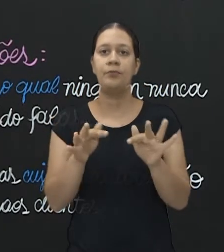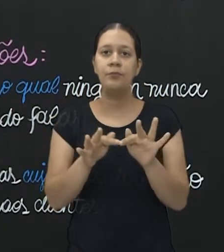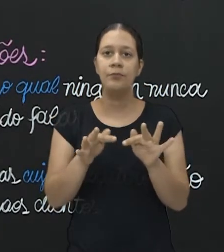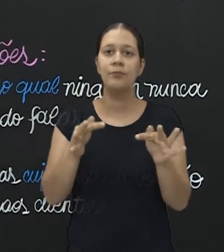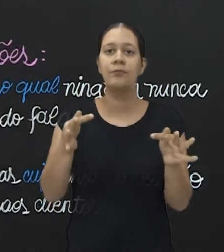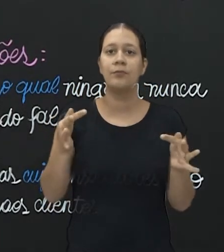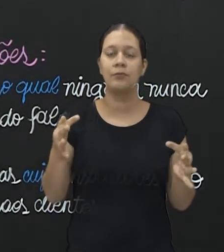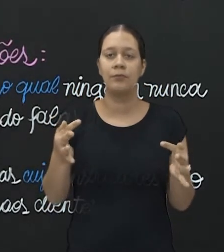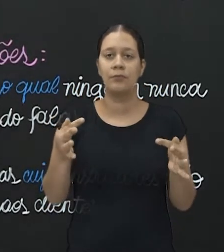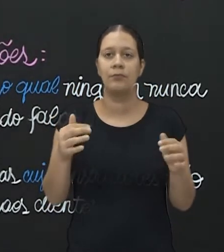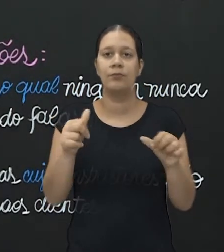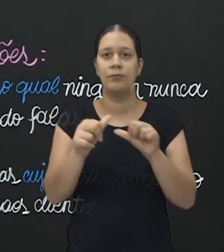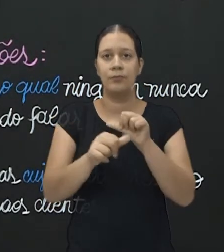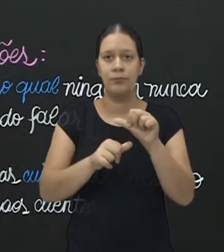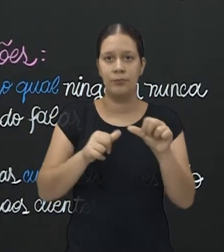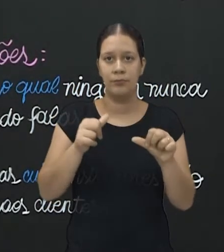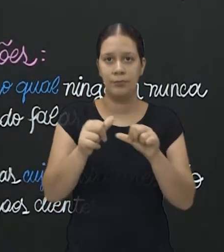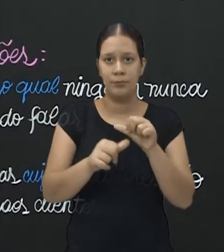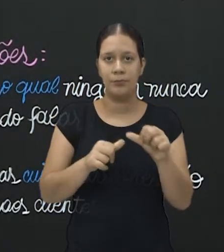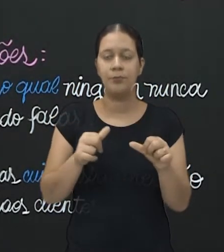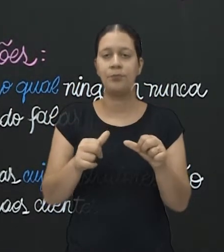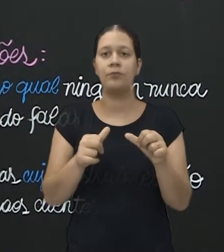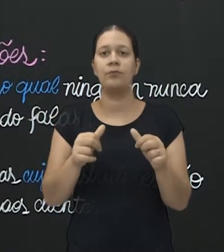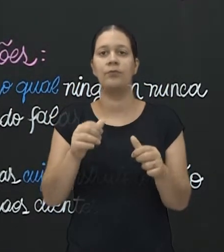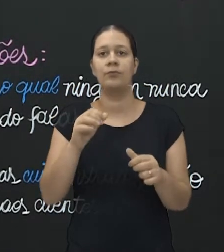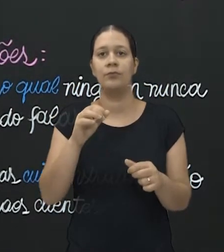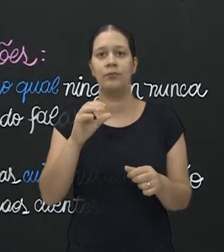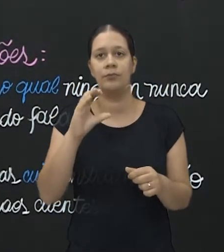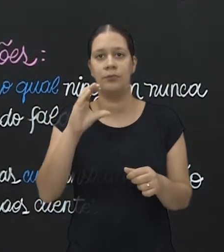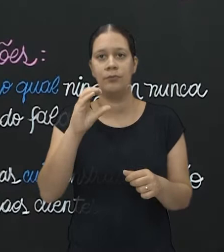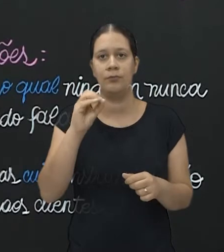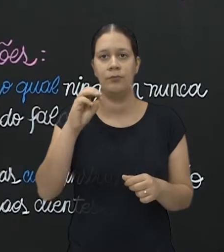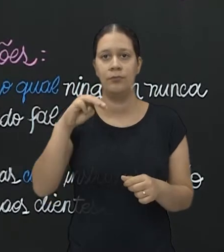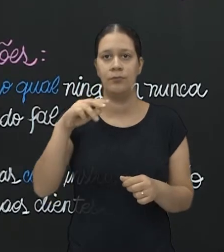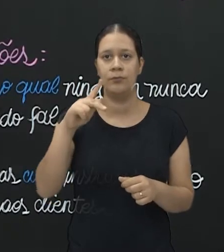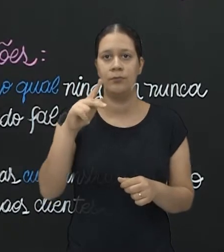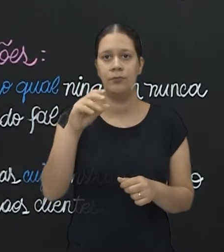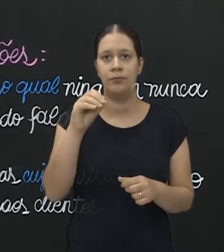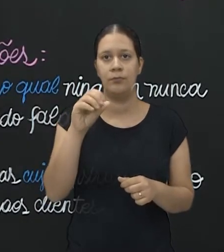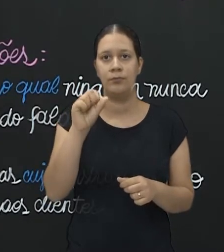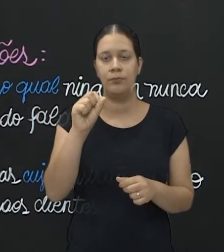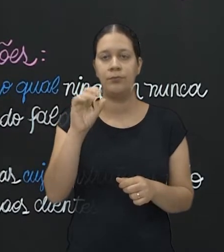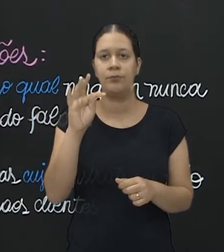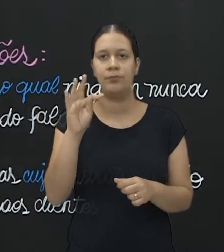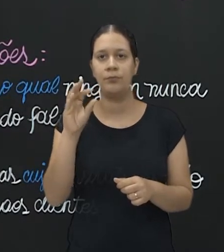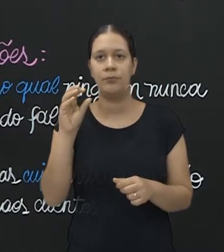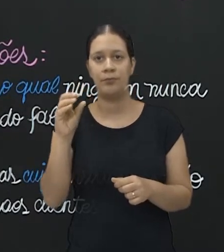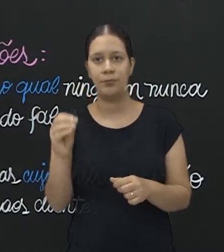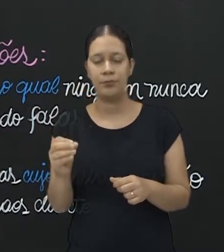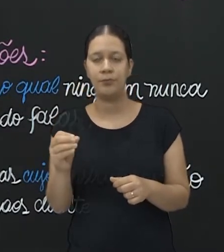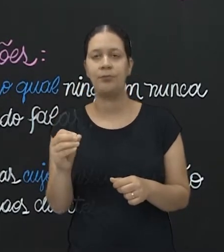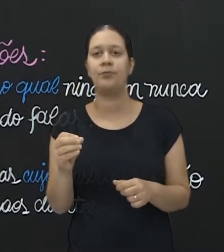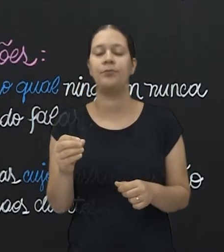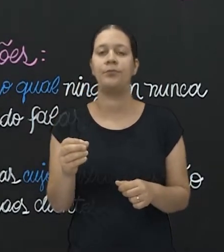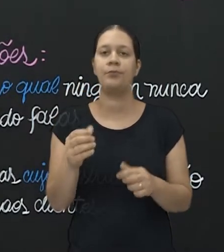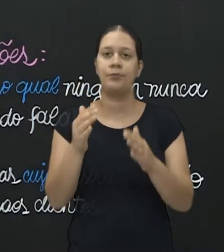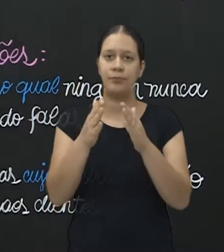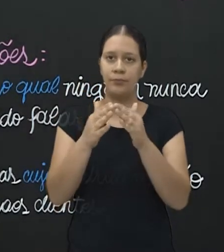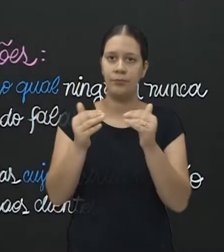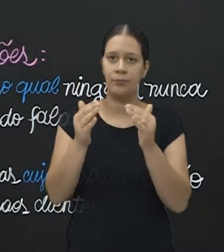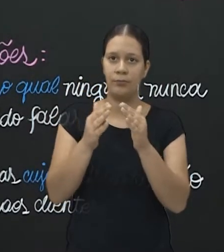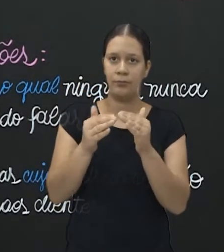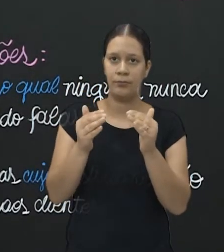e transformá-los em períodos compostos. Muitas vezes esse tipo de exercício vai ser solicitado a você, transformar períodos simples em